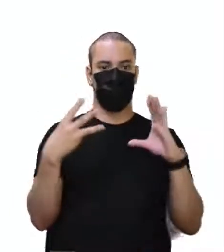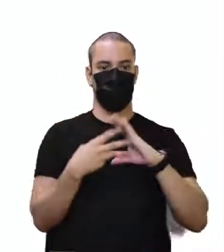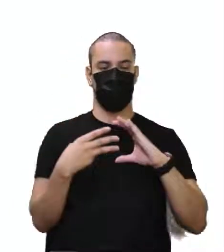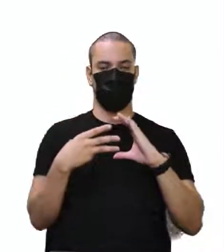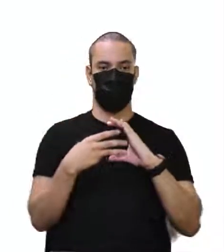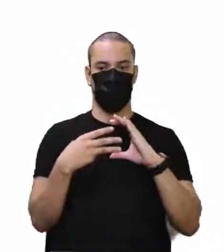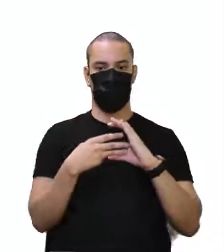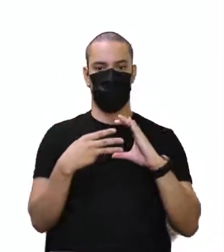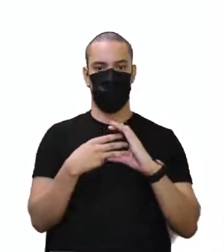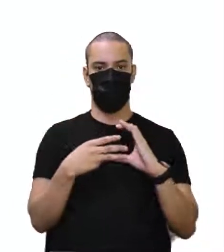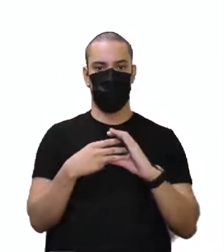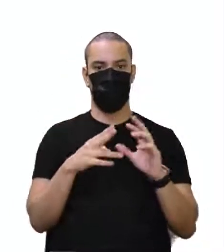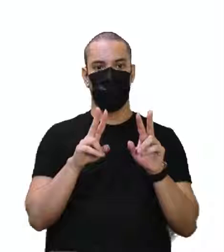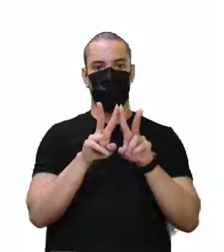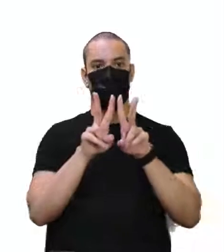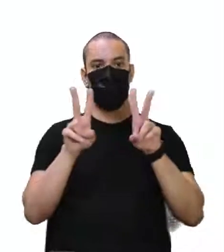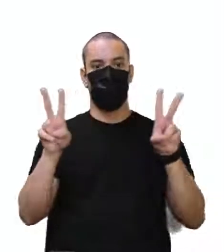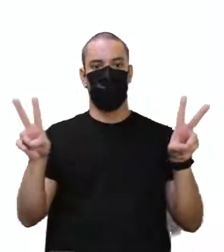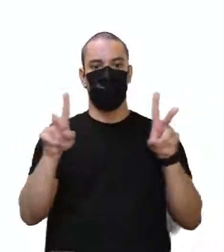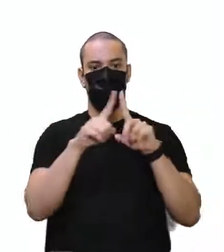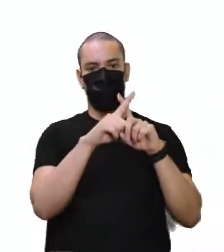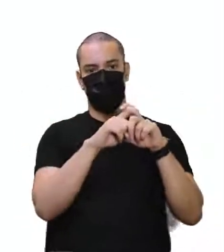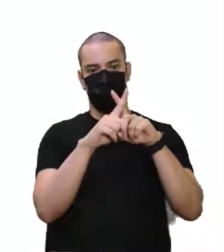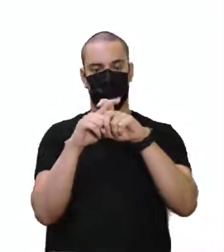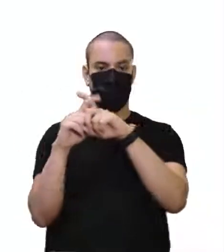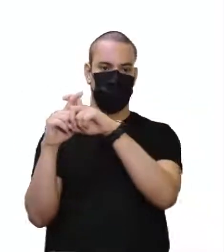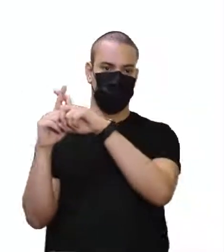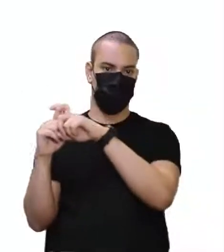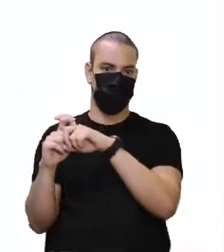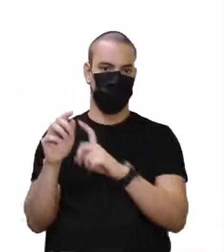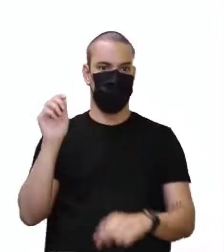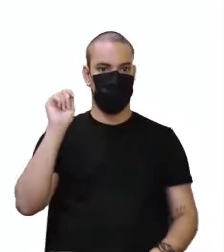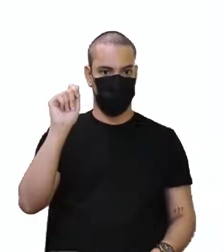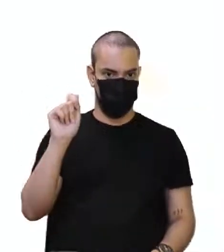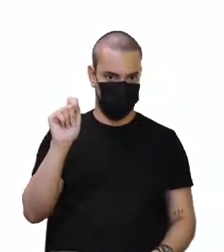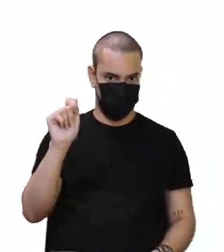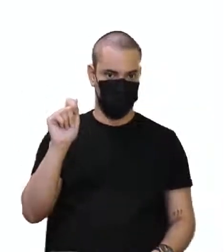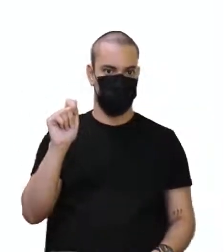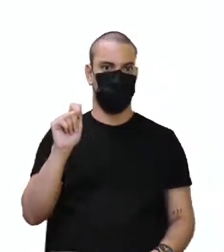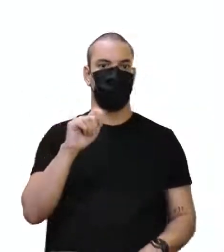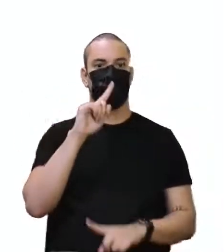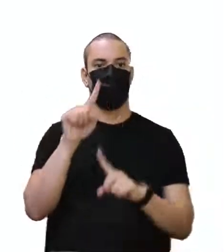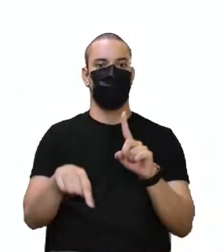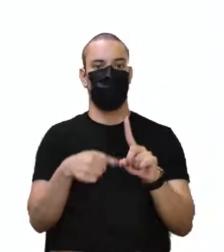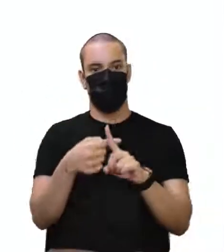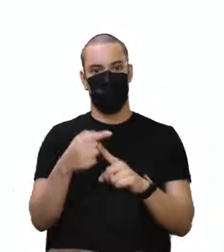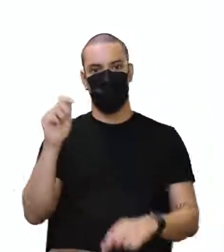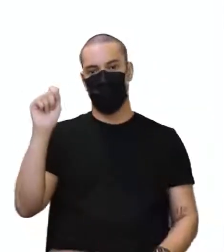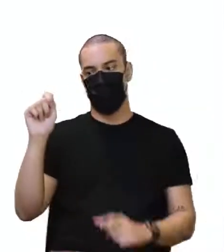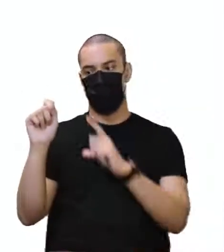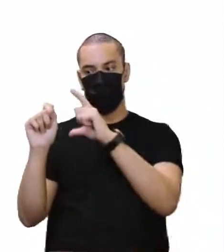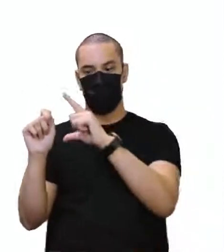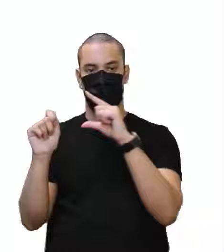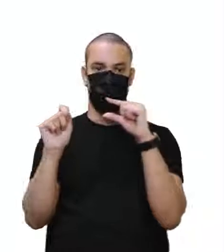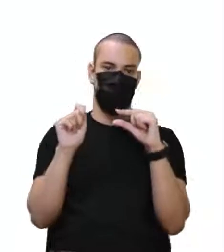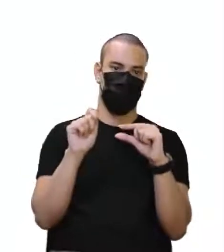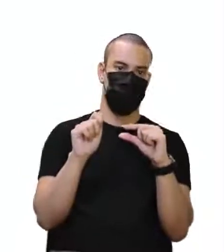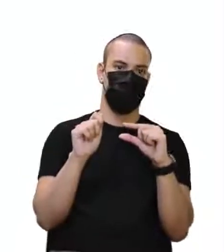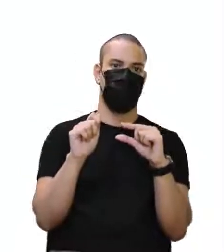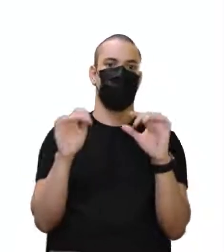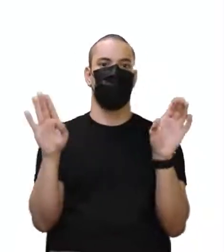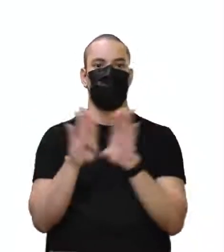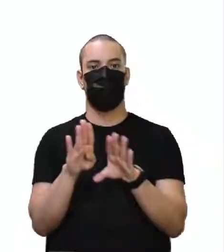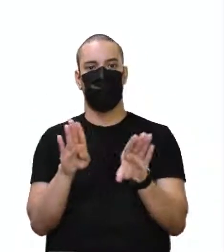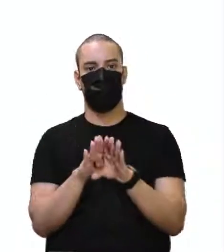com pares de cromossomos. Olha lá, os cromossomos A, cromossomos azão, né, o